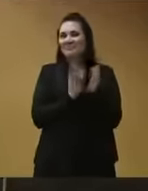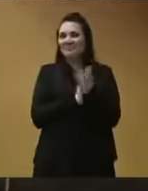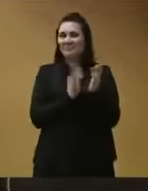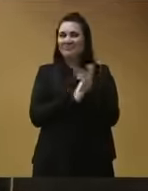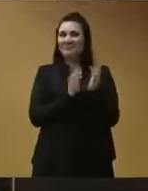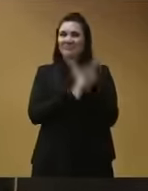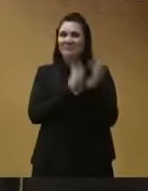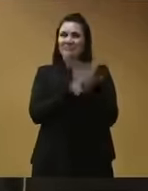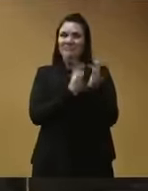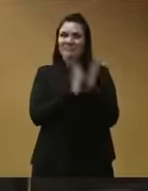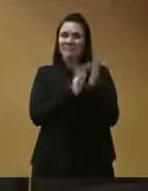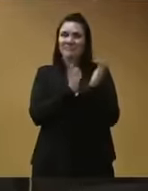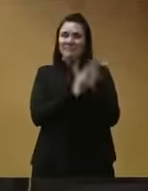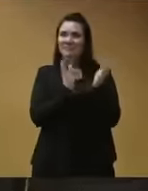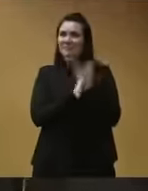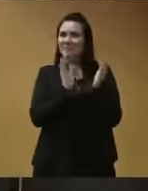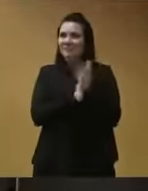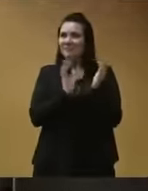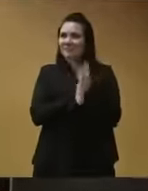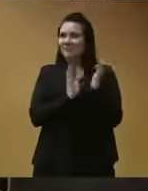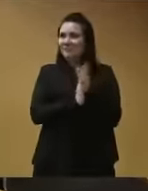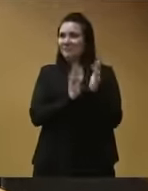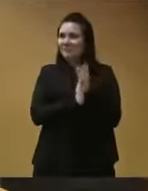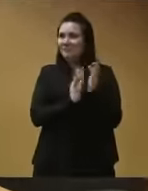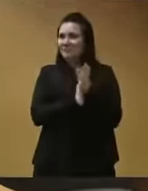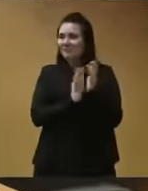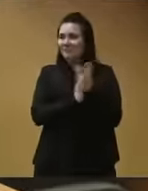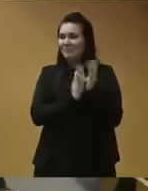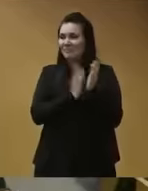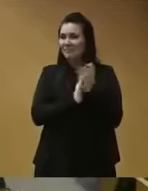Isso. Obrigado.